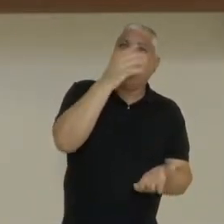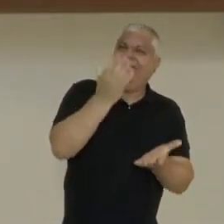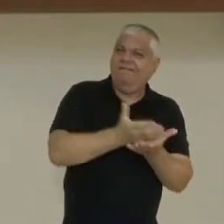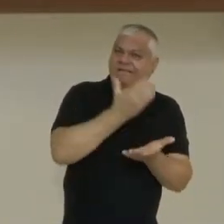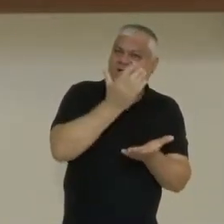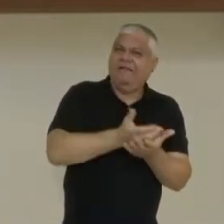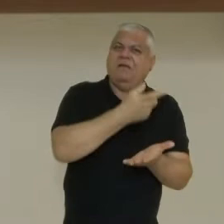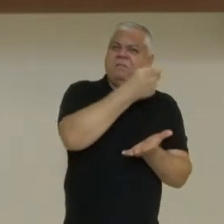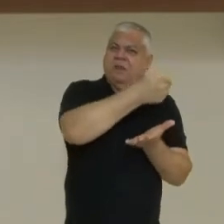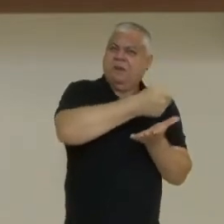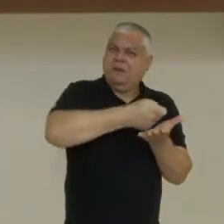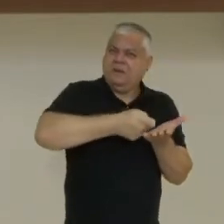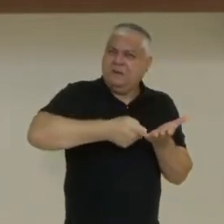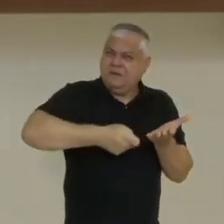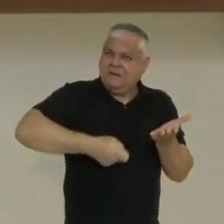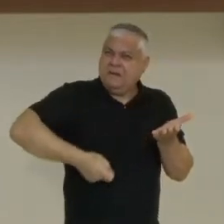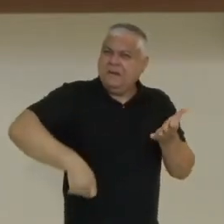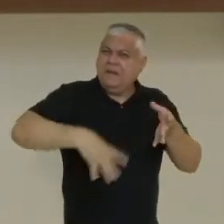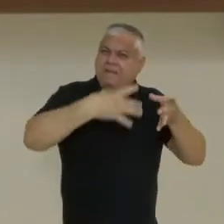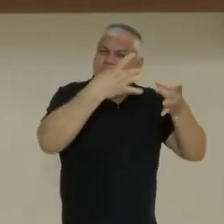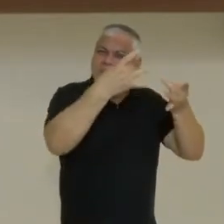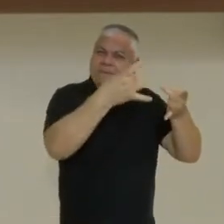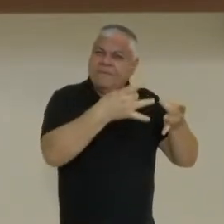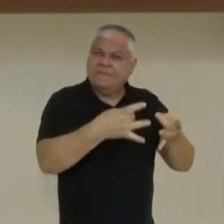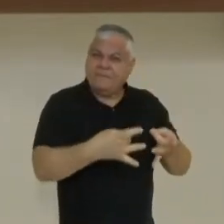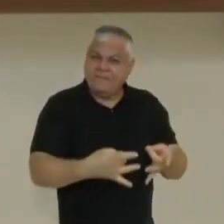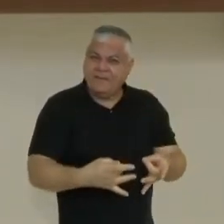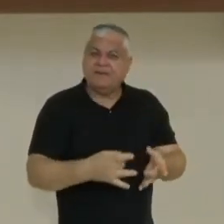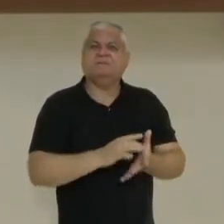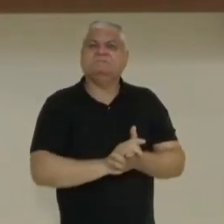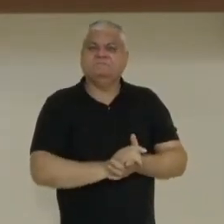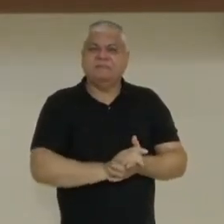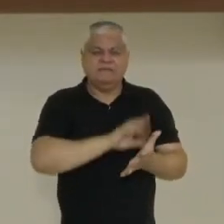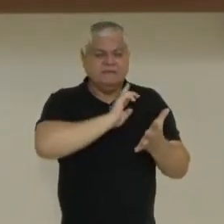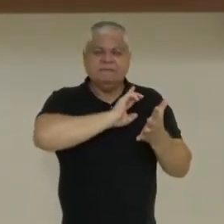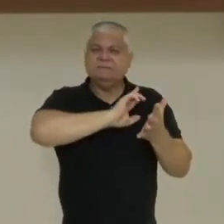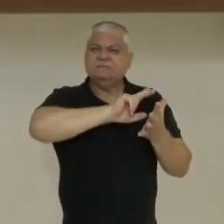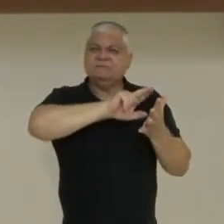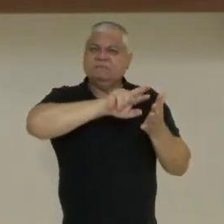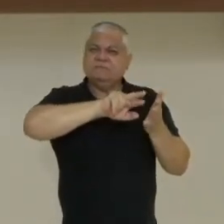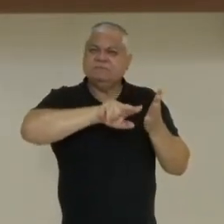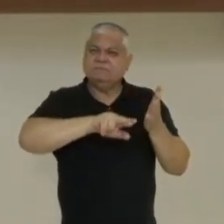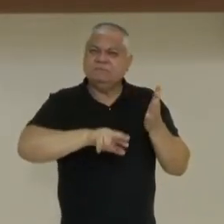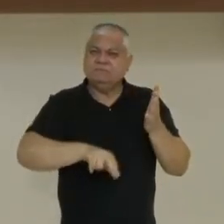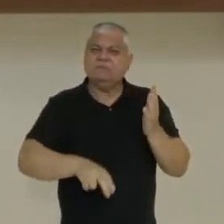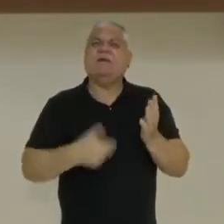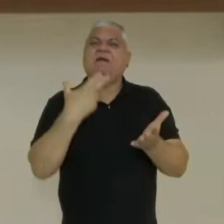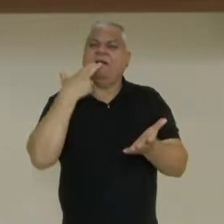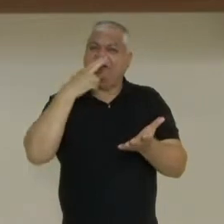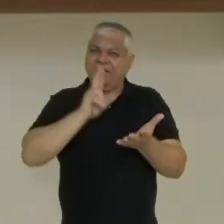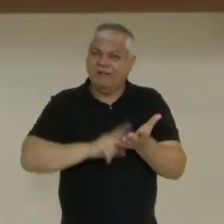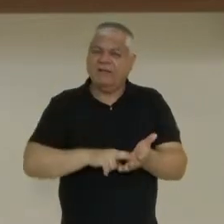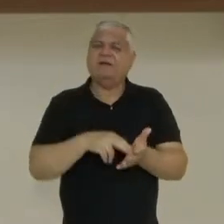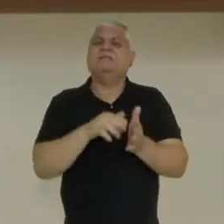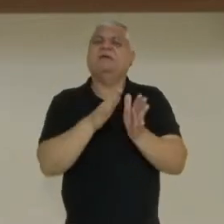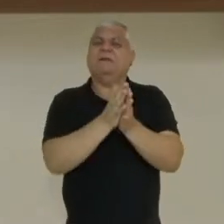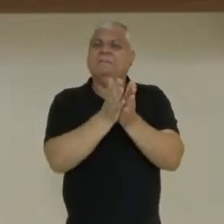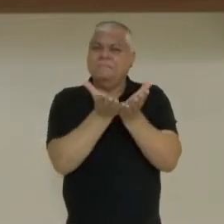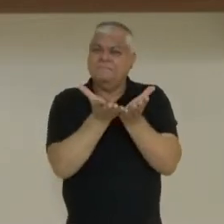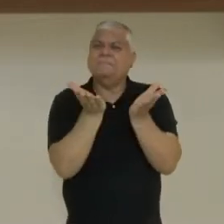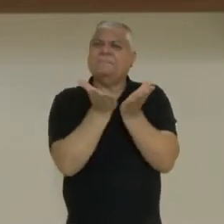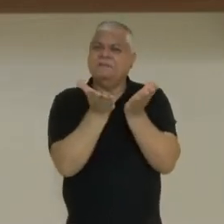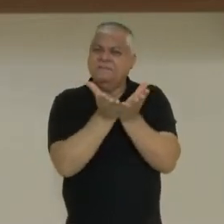escrita, é uma carta bem descritiva. Várias cartas também mencionadas na Bíblia, por